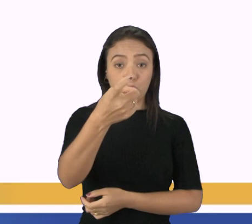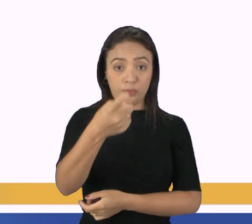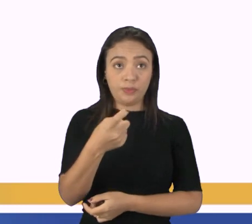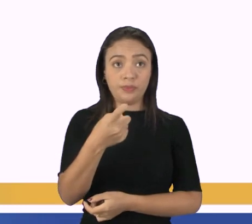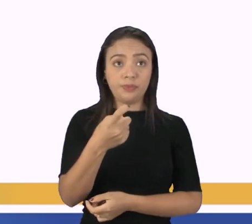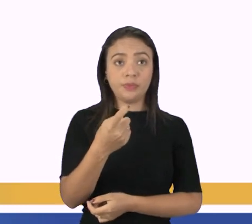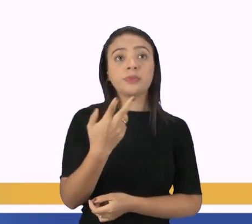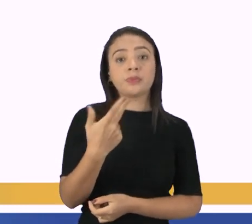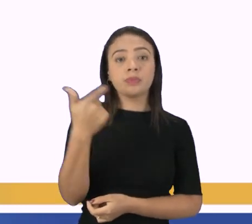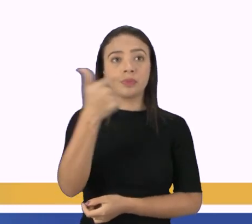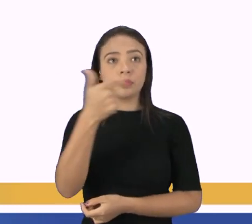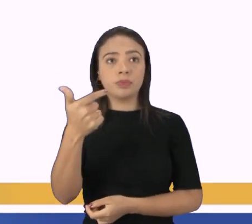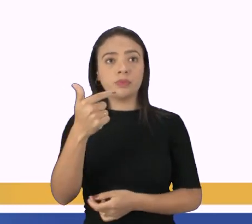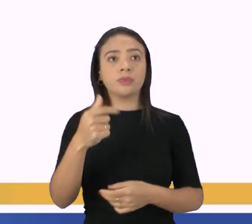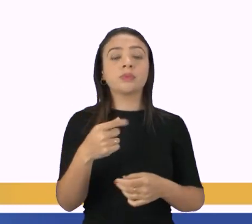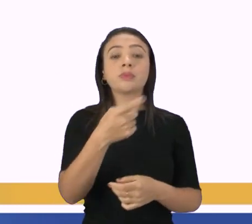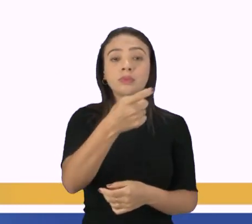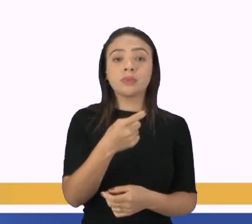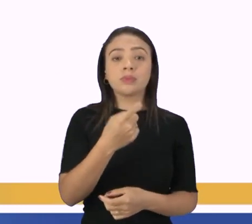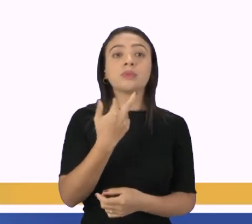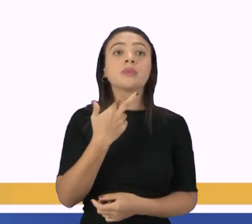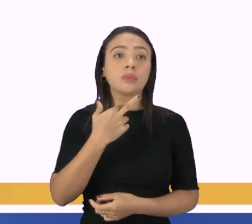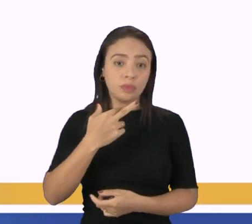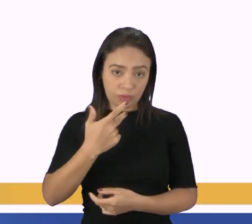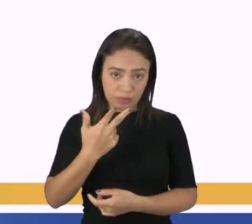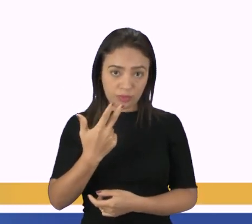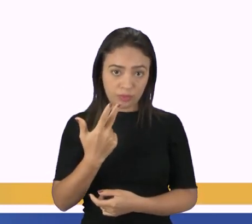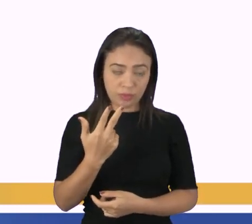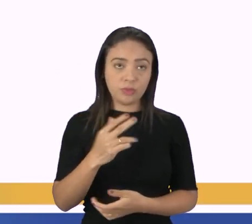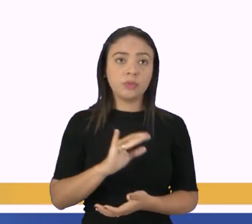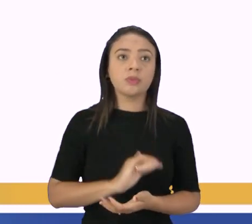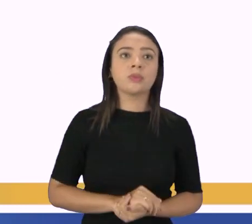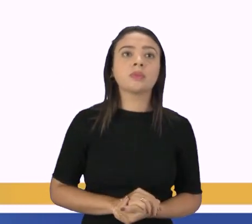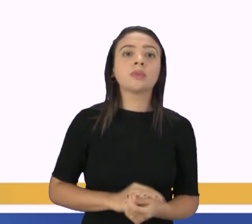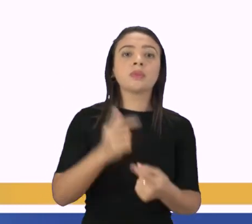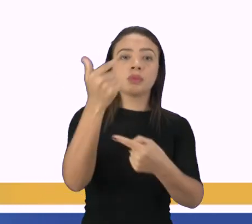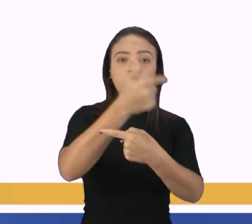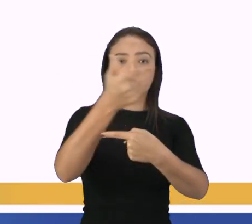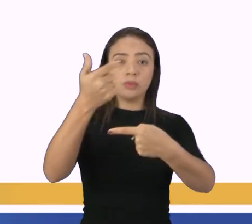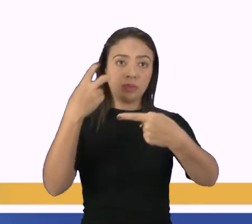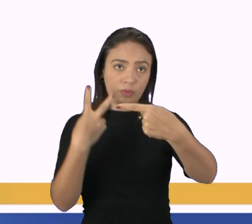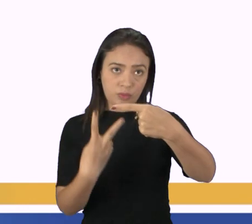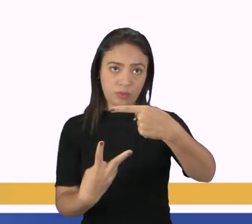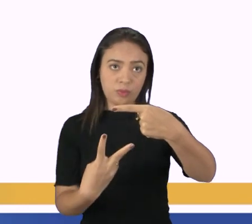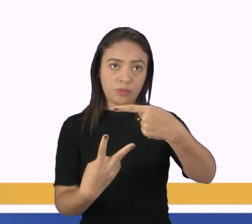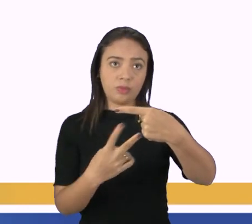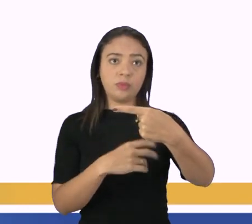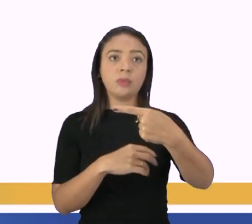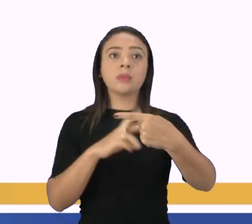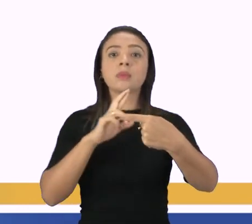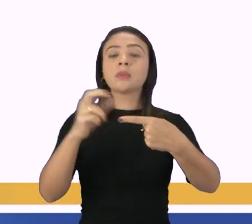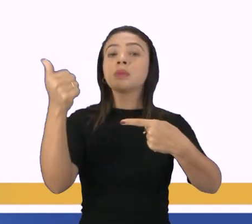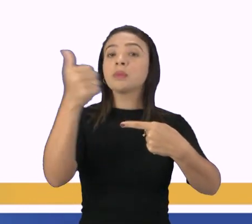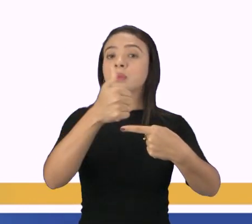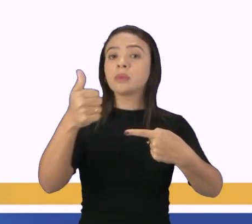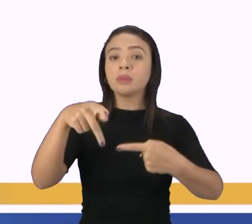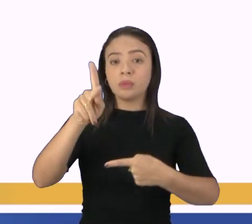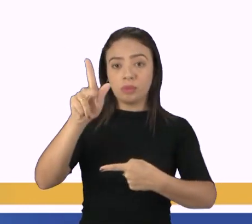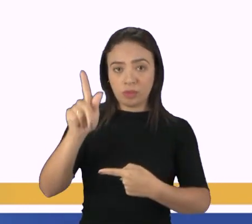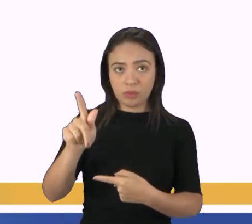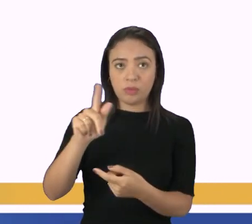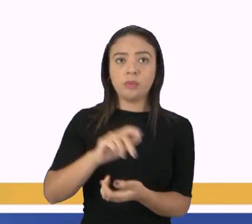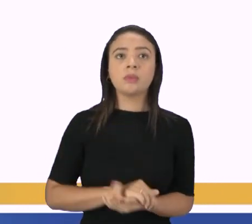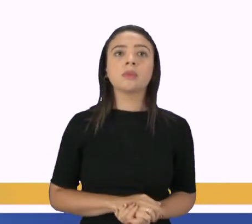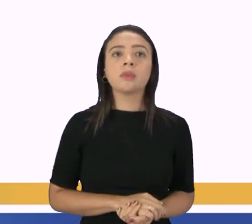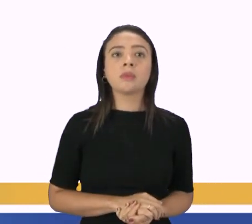2x igual a 22, o 2 multiplicando, ele passa dividindo. Então, x igual a 22 dividido para 2, x igual a 11